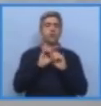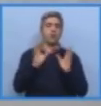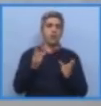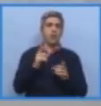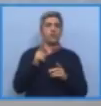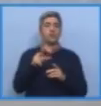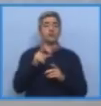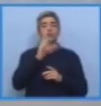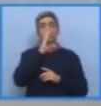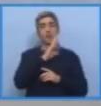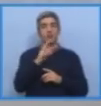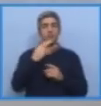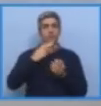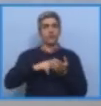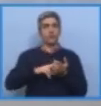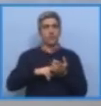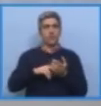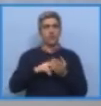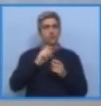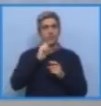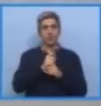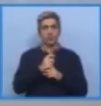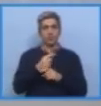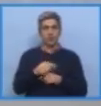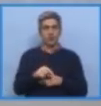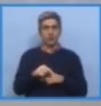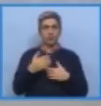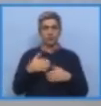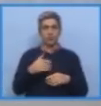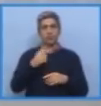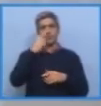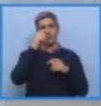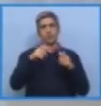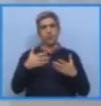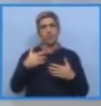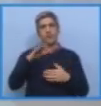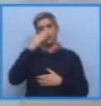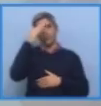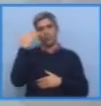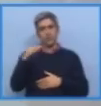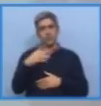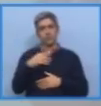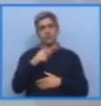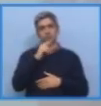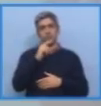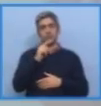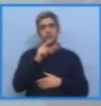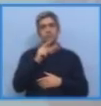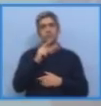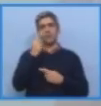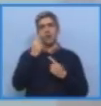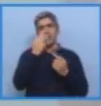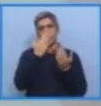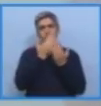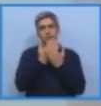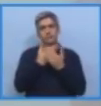um exercício de verdade e de exigência e que, se calhar, hoje as pessoas têm mais dificuldade em poder colocar diante de alguém